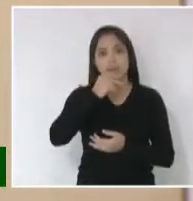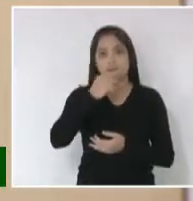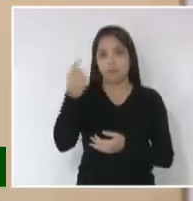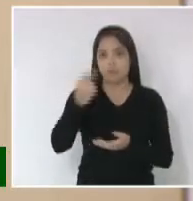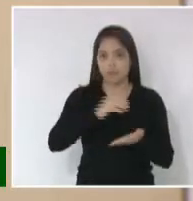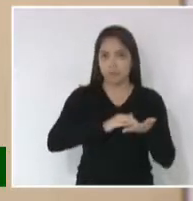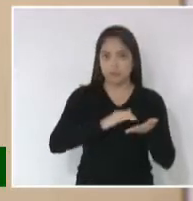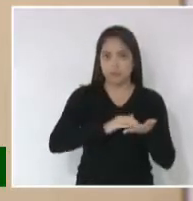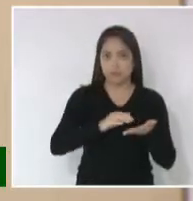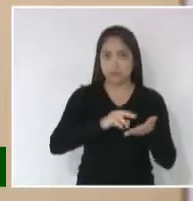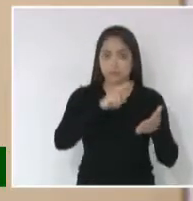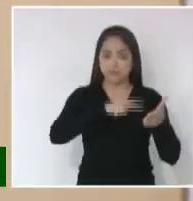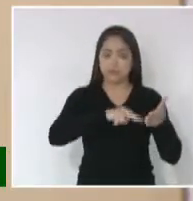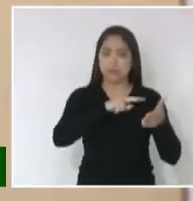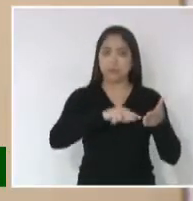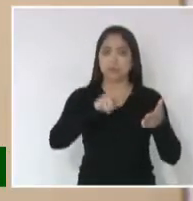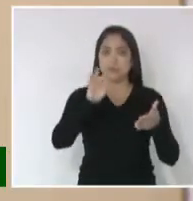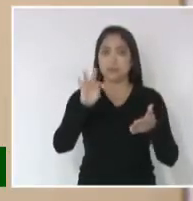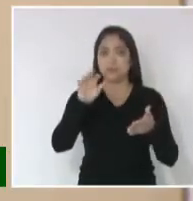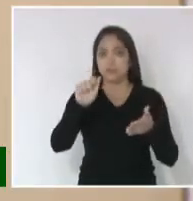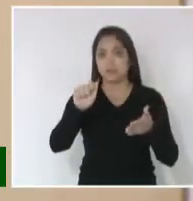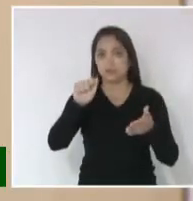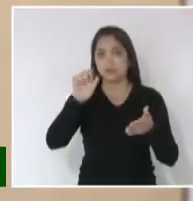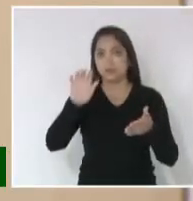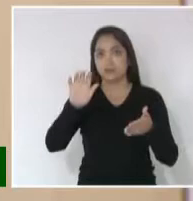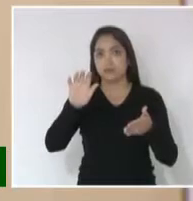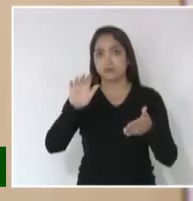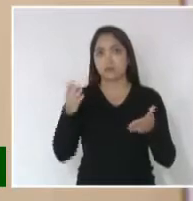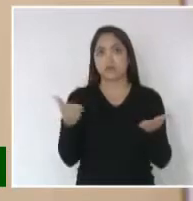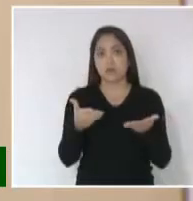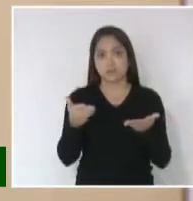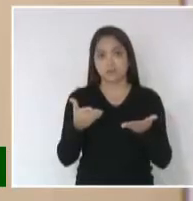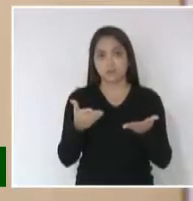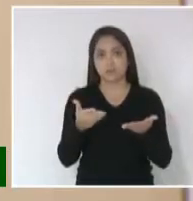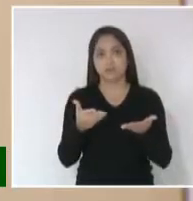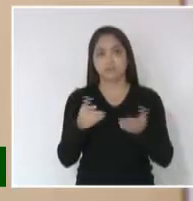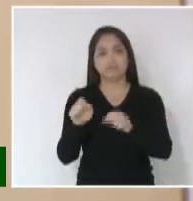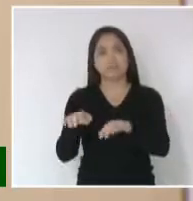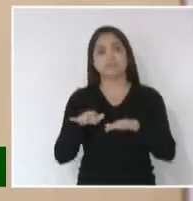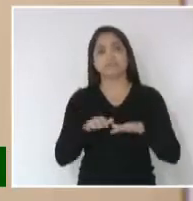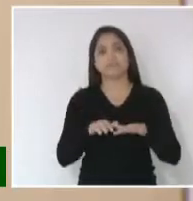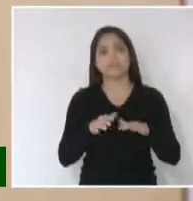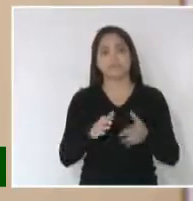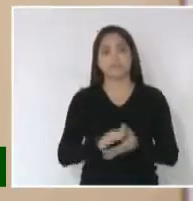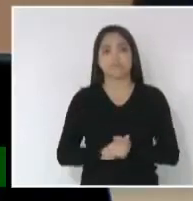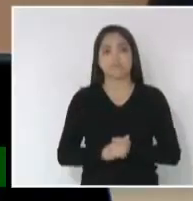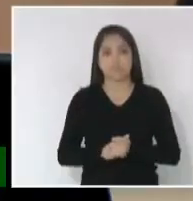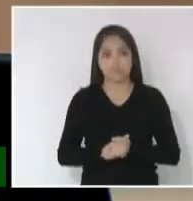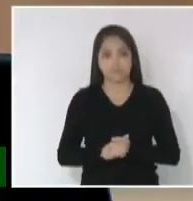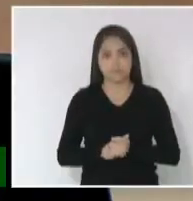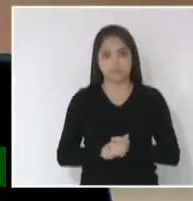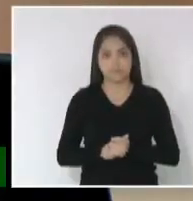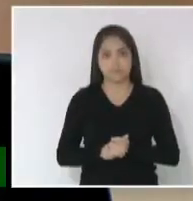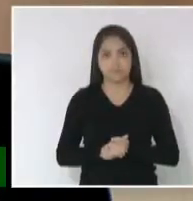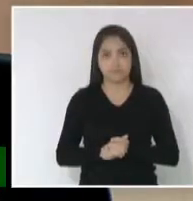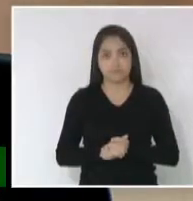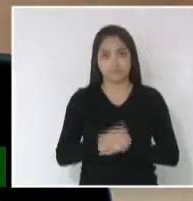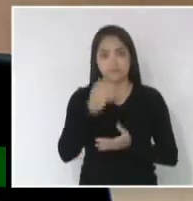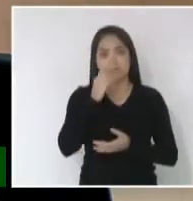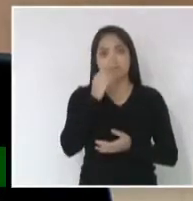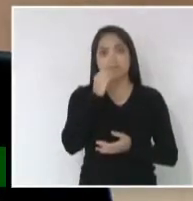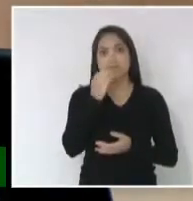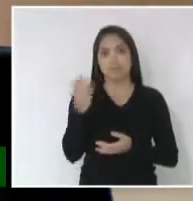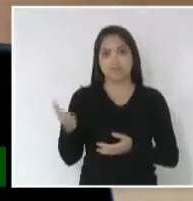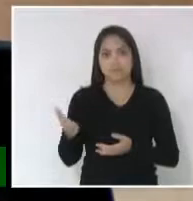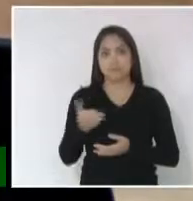primeiro secretário, para proceder à leitura da ata da última sessão. Boa tarde a todas e a